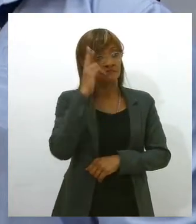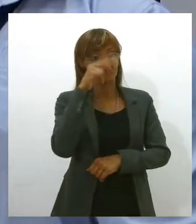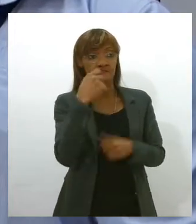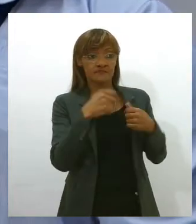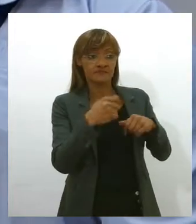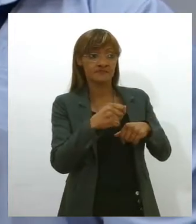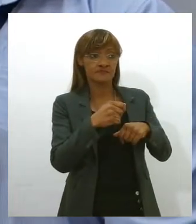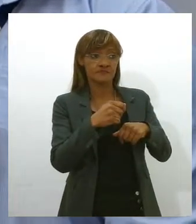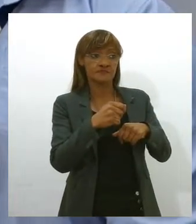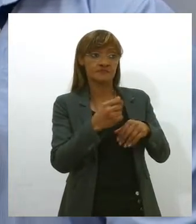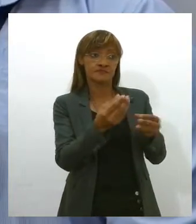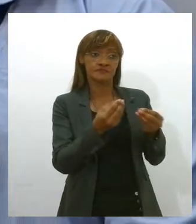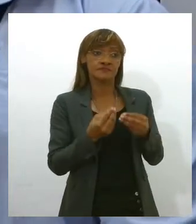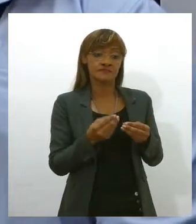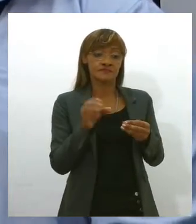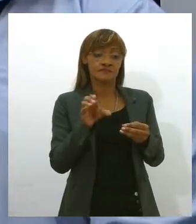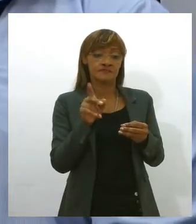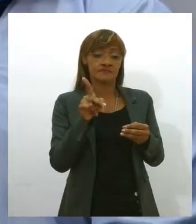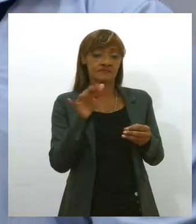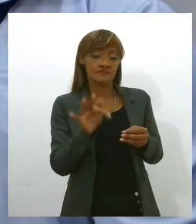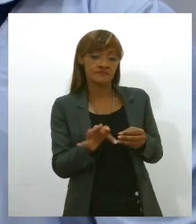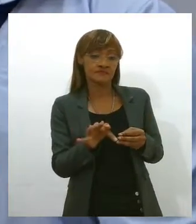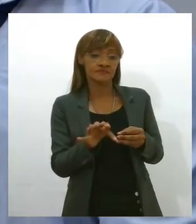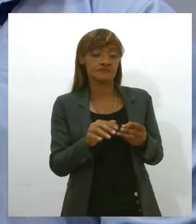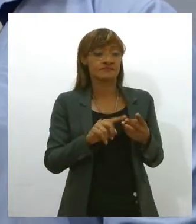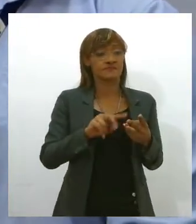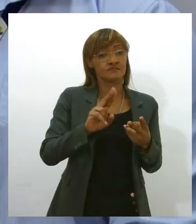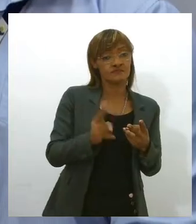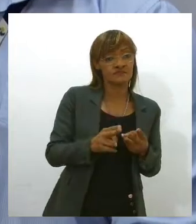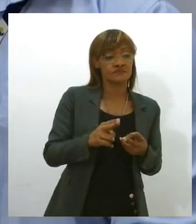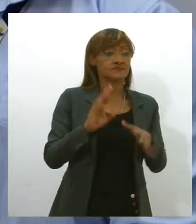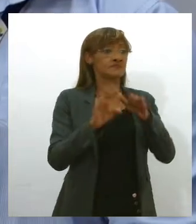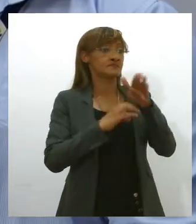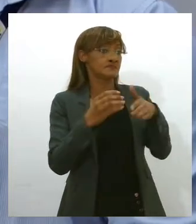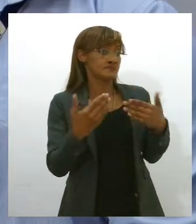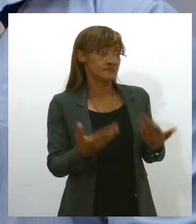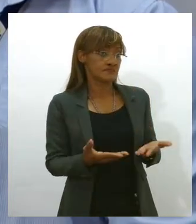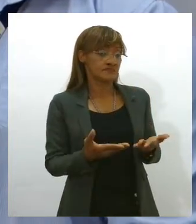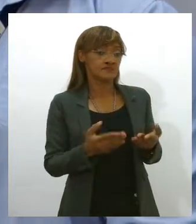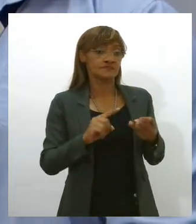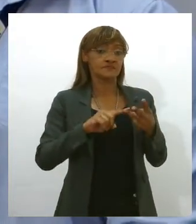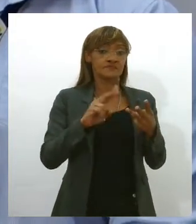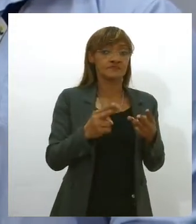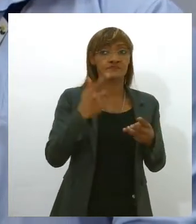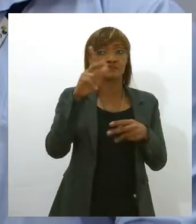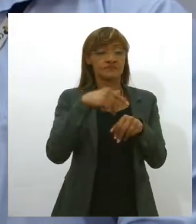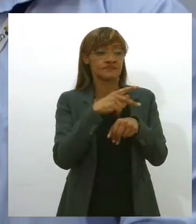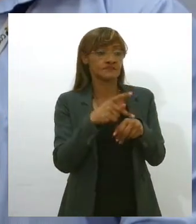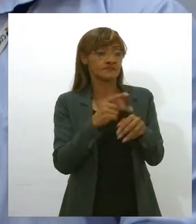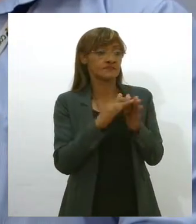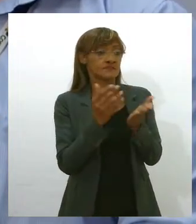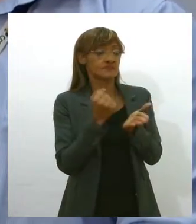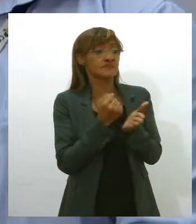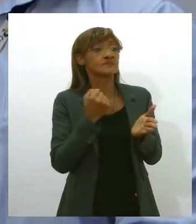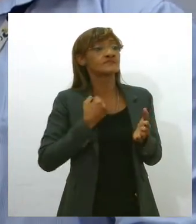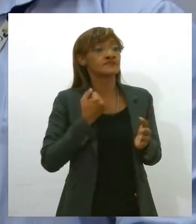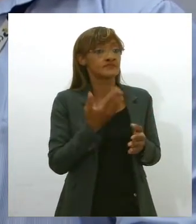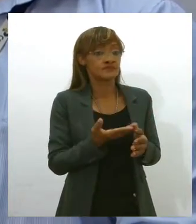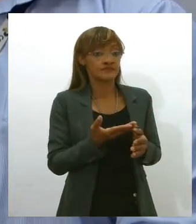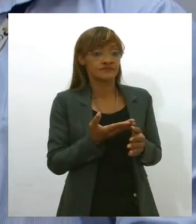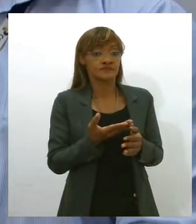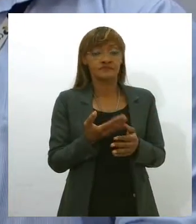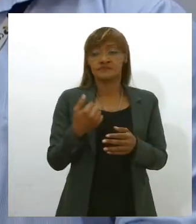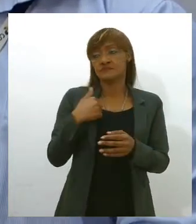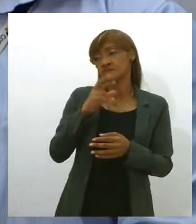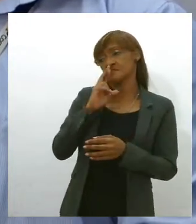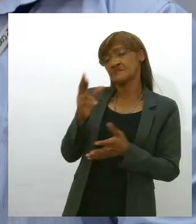É se for uma pessoa jurídica o número do CNPJ ou o estrangeiro o número do passaporte se eu disser Ah mas eu